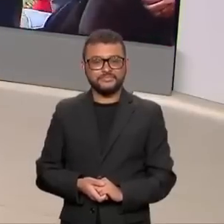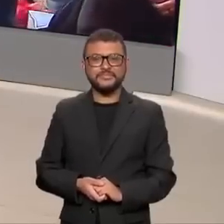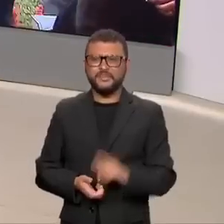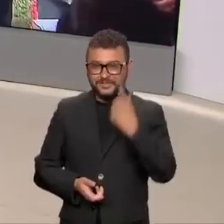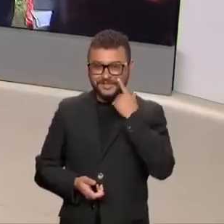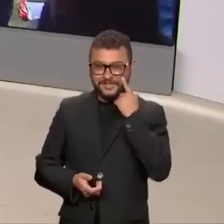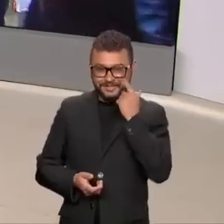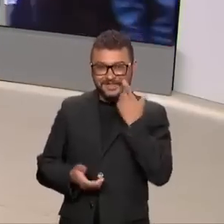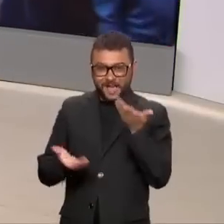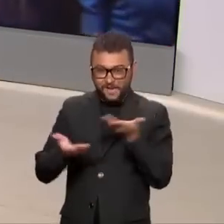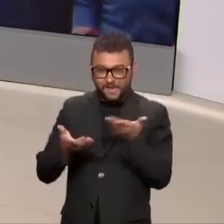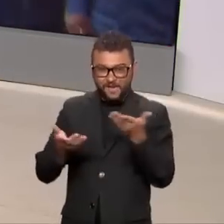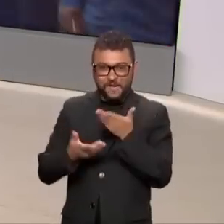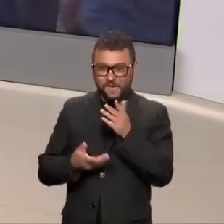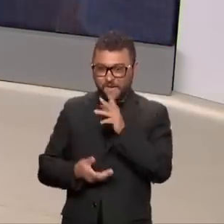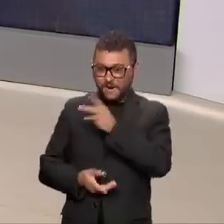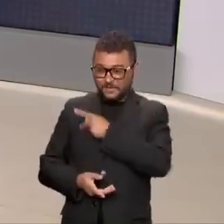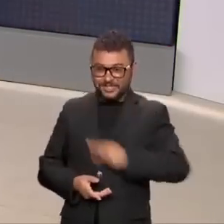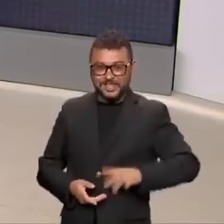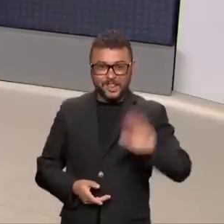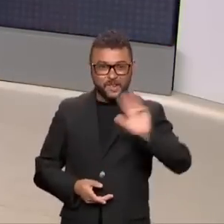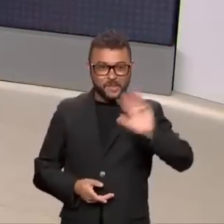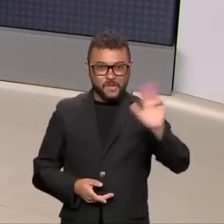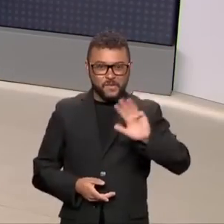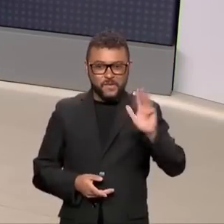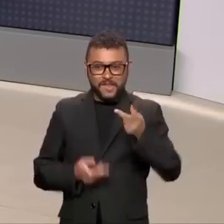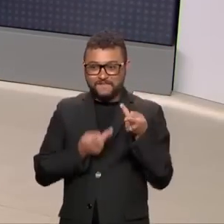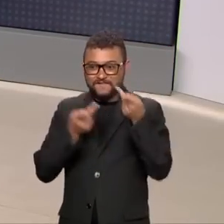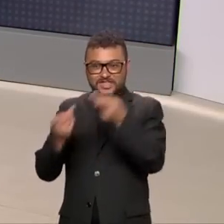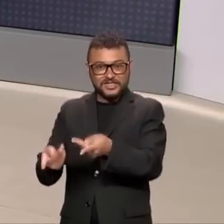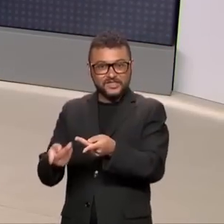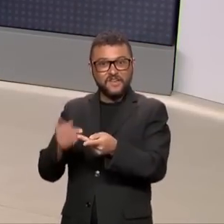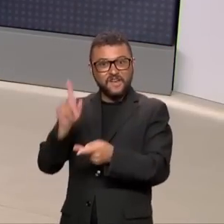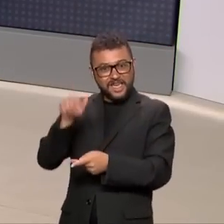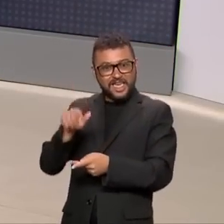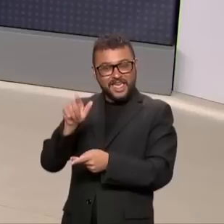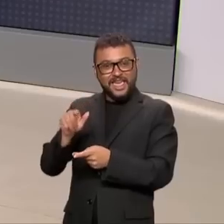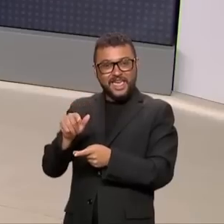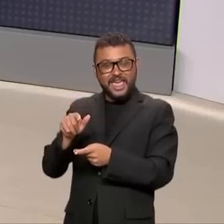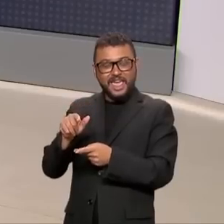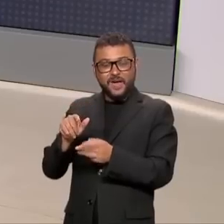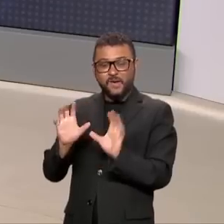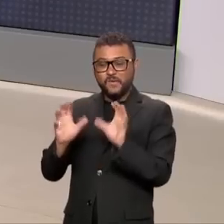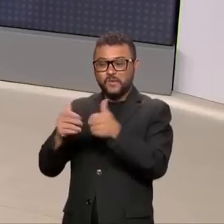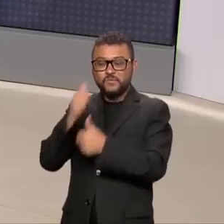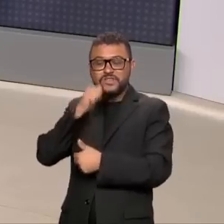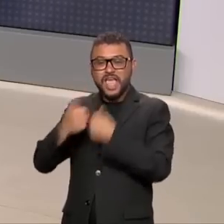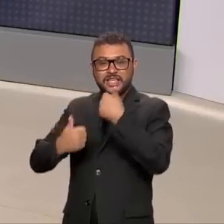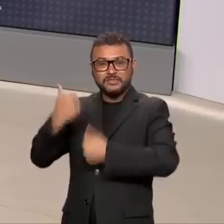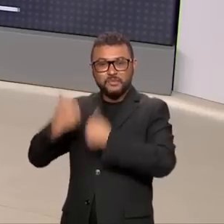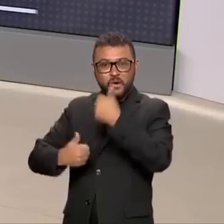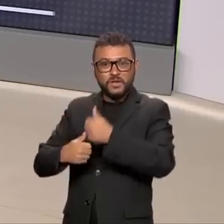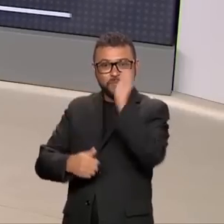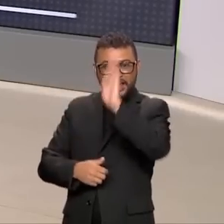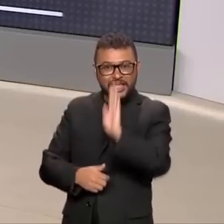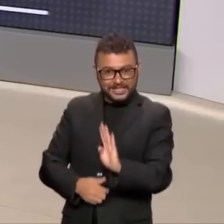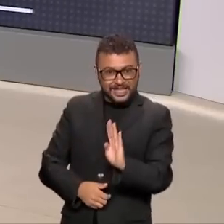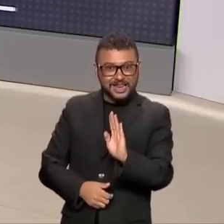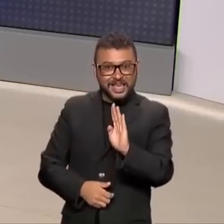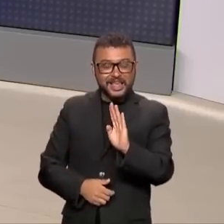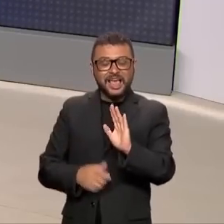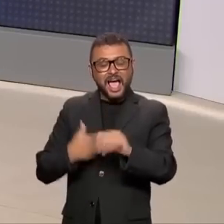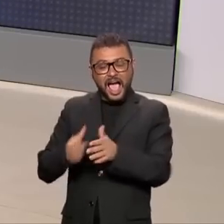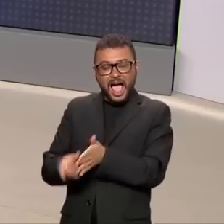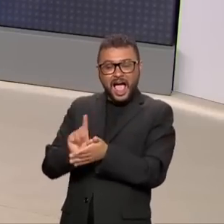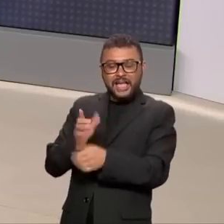Você acompanhou aí conosco, o presidente Lula fez uma visita à Seleção Brasileira Feminina de Futebol antes do